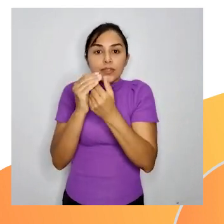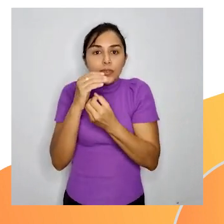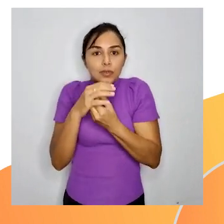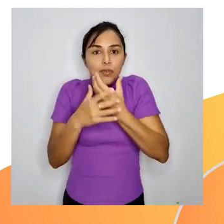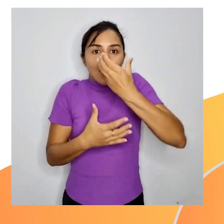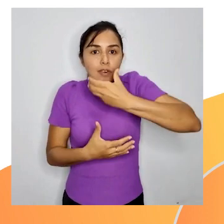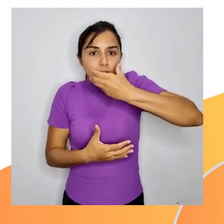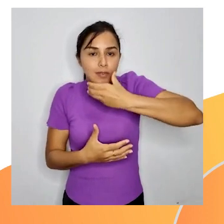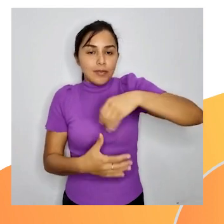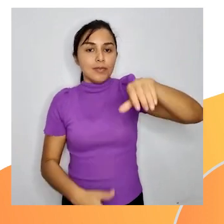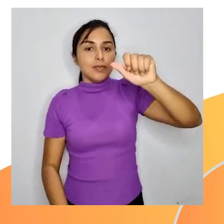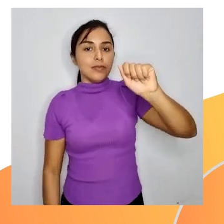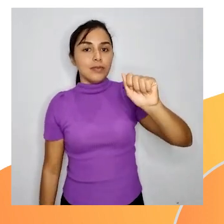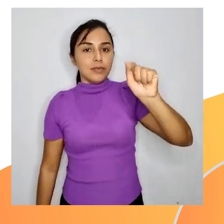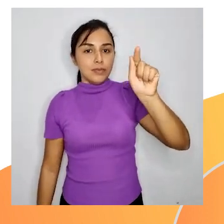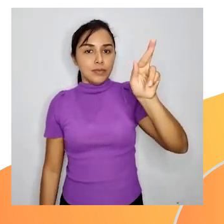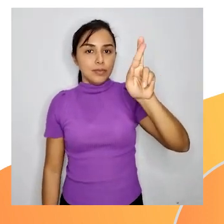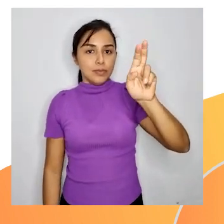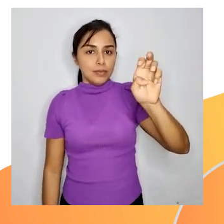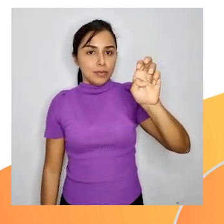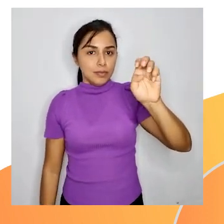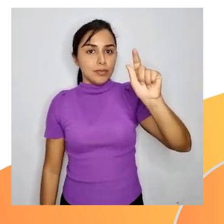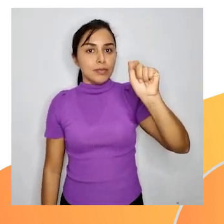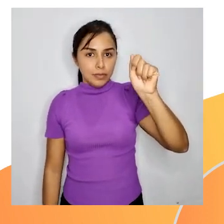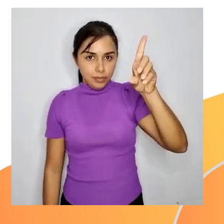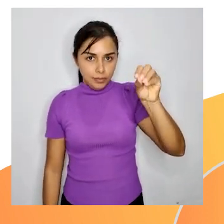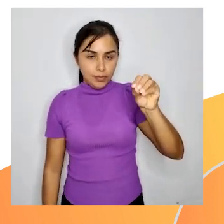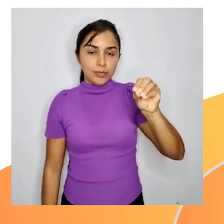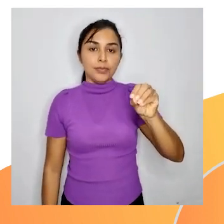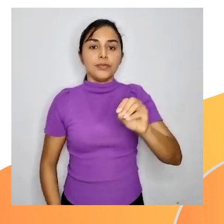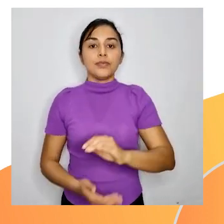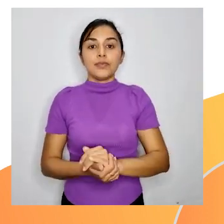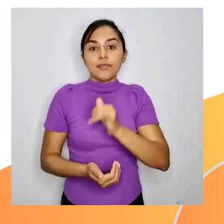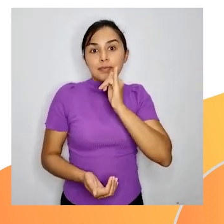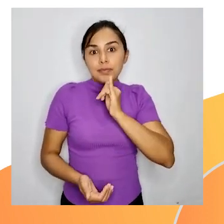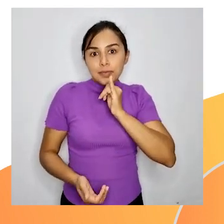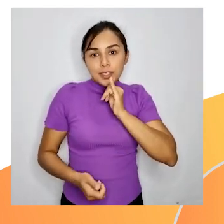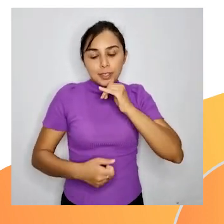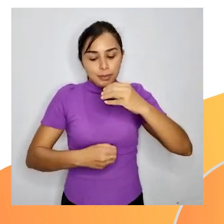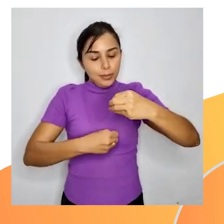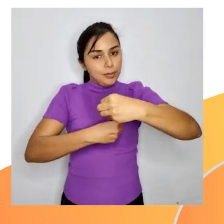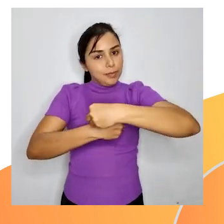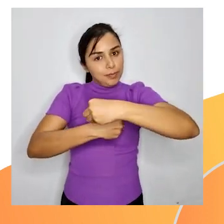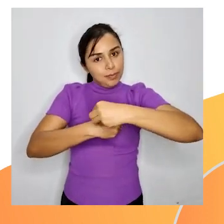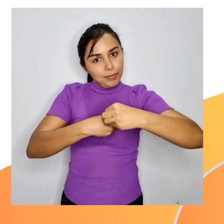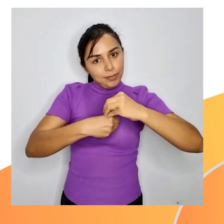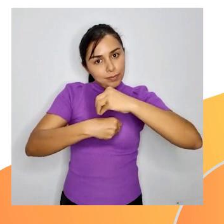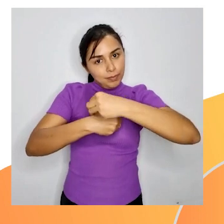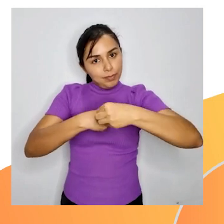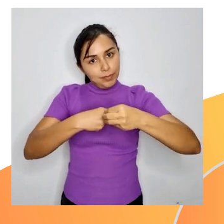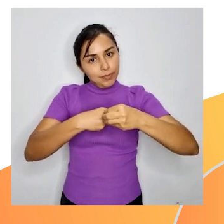chamado agregado. Como exemplo de fruto agregado, nós temos a framboesa.